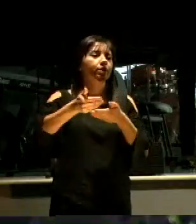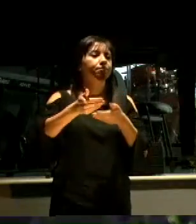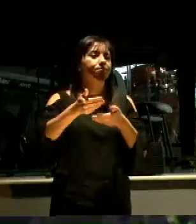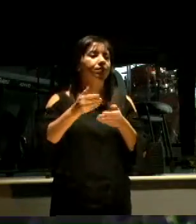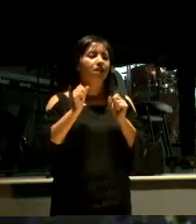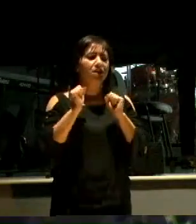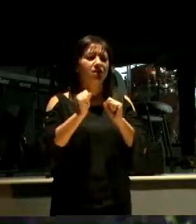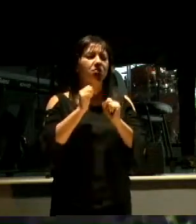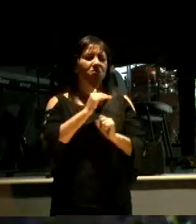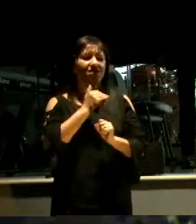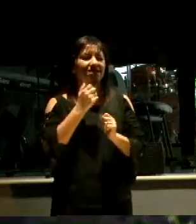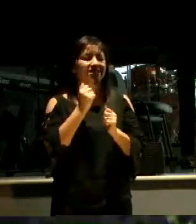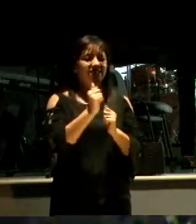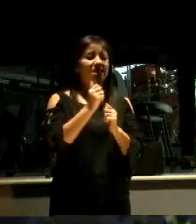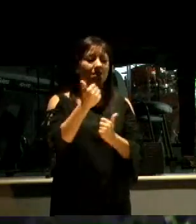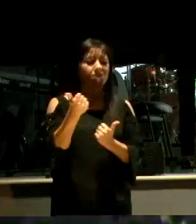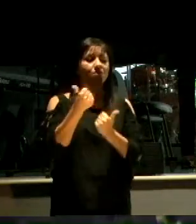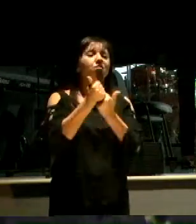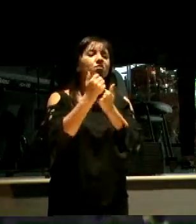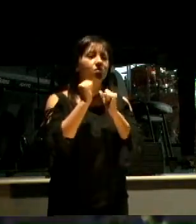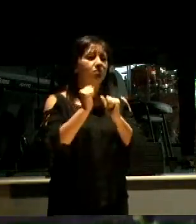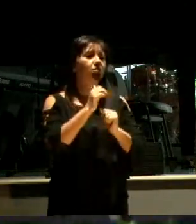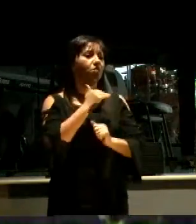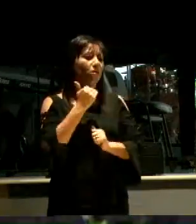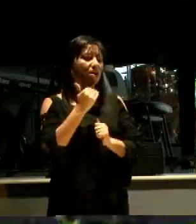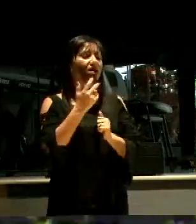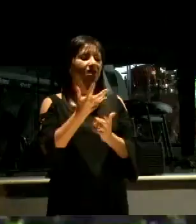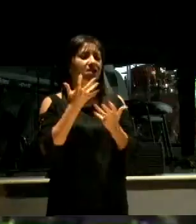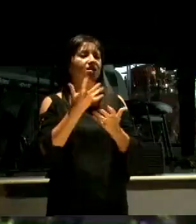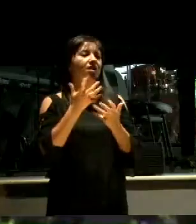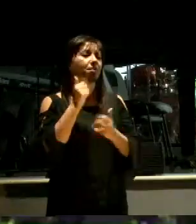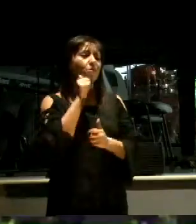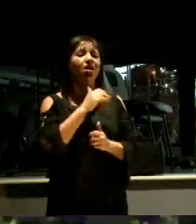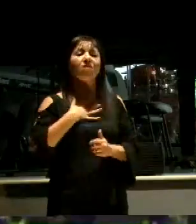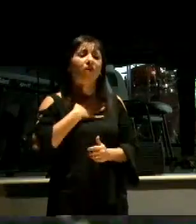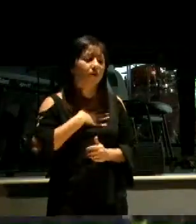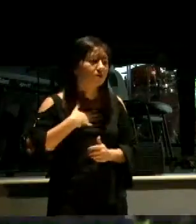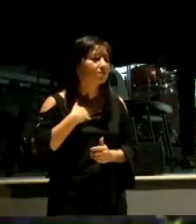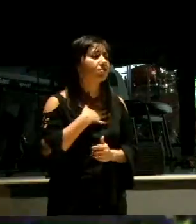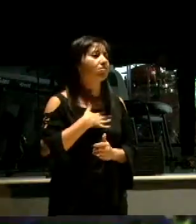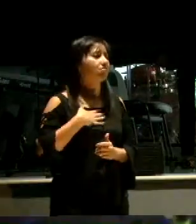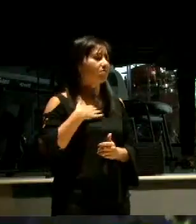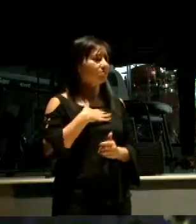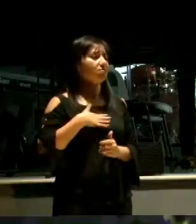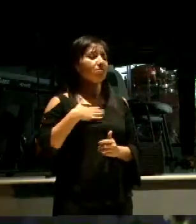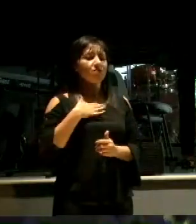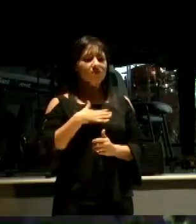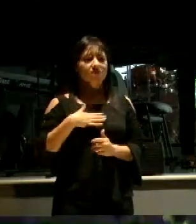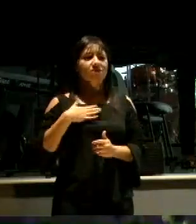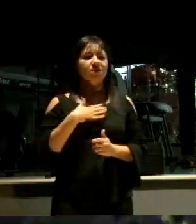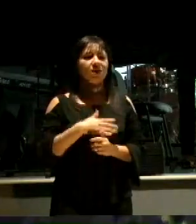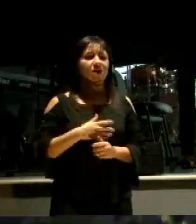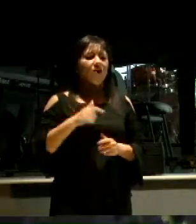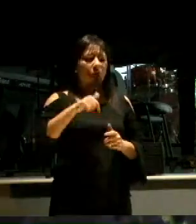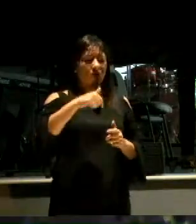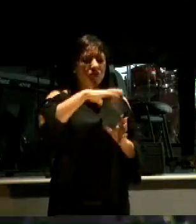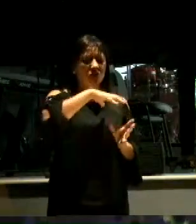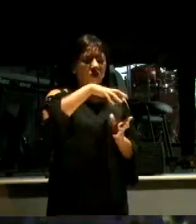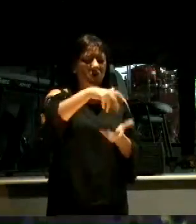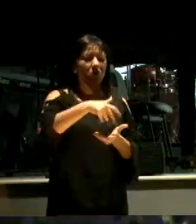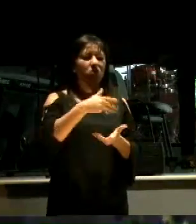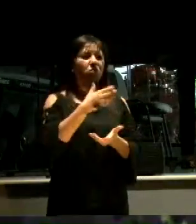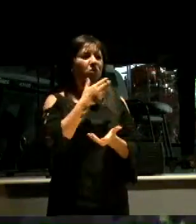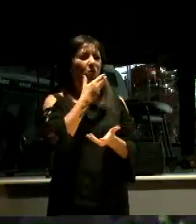Porque luz é para ser colocada no alqueiro, no lugar mais alto, para ser visto. Num mundo onde os homens estão abandonando